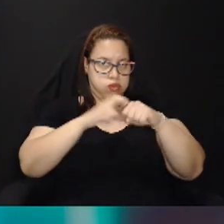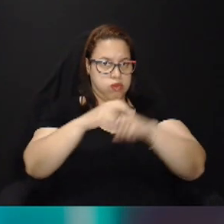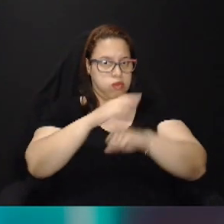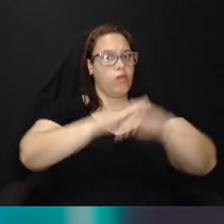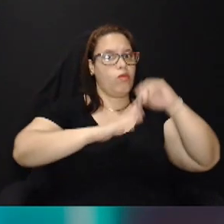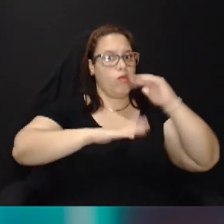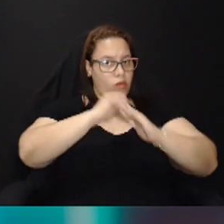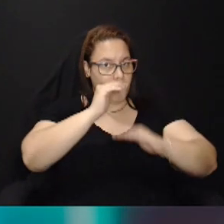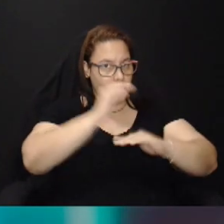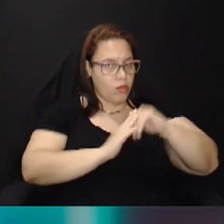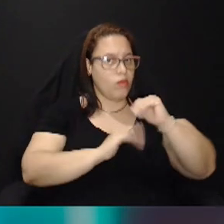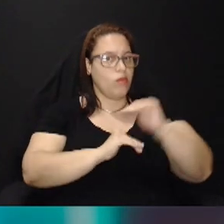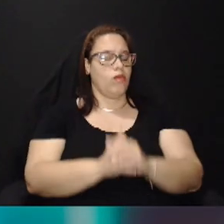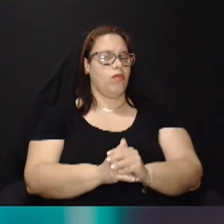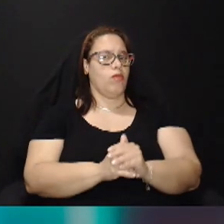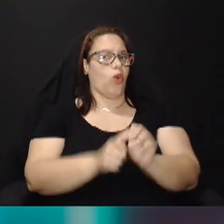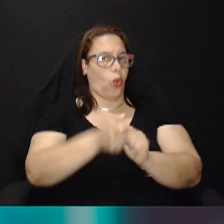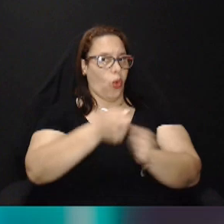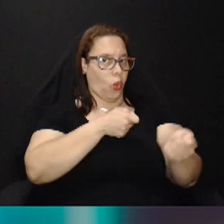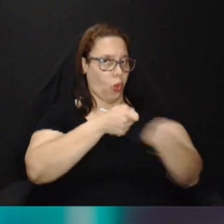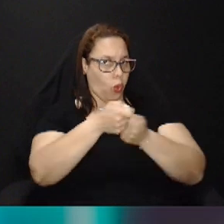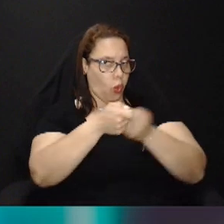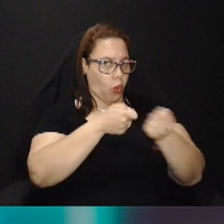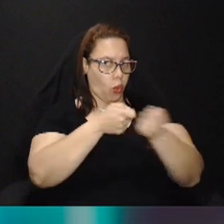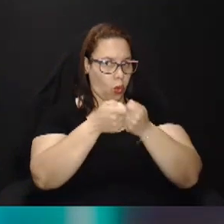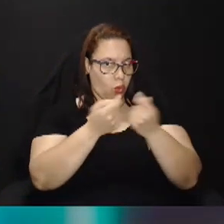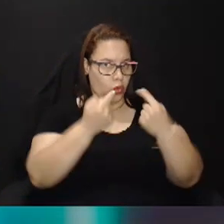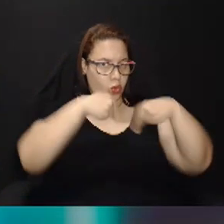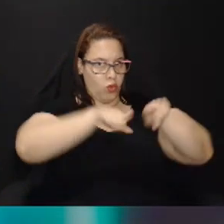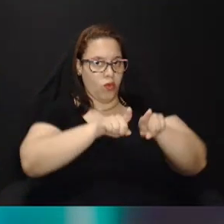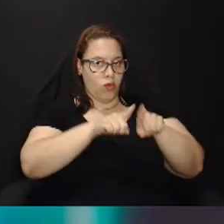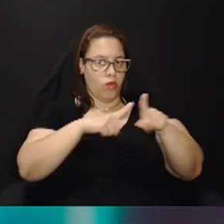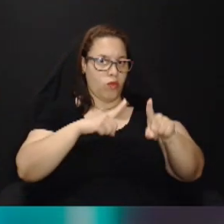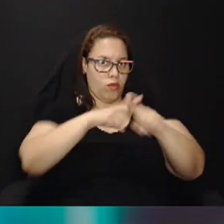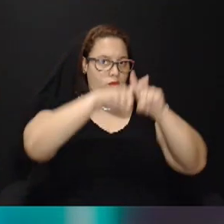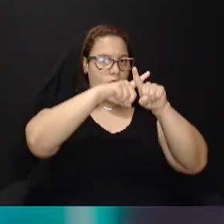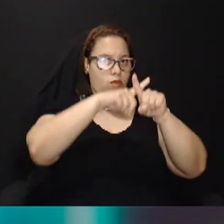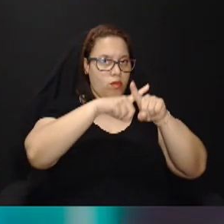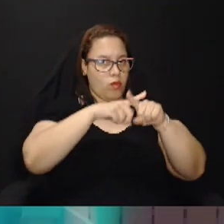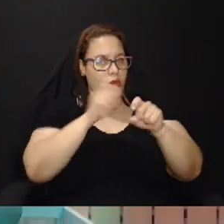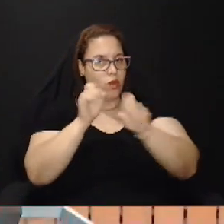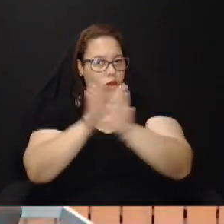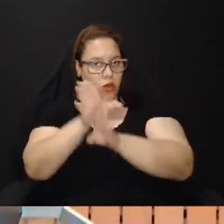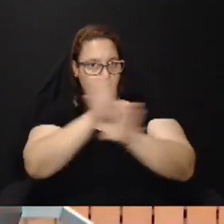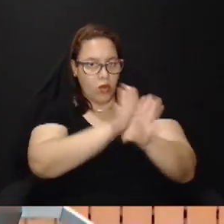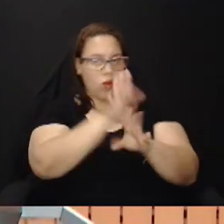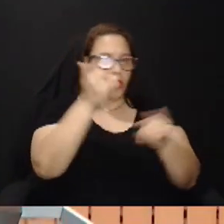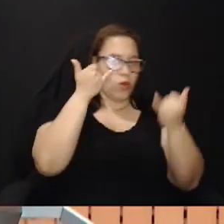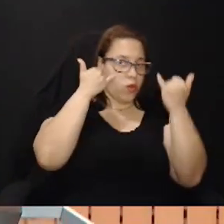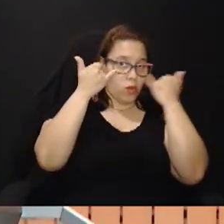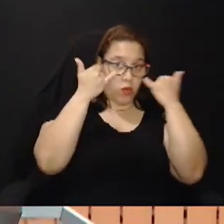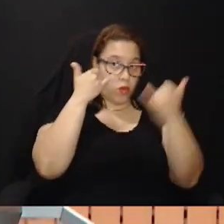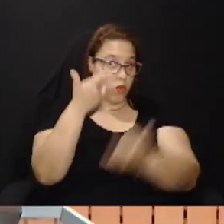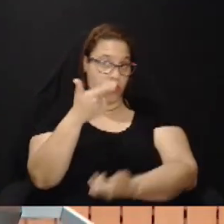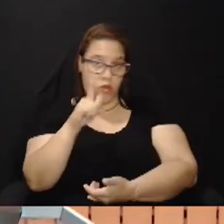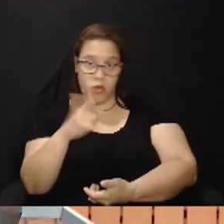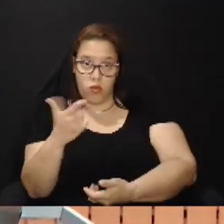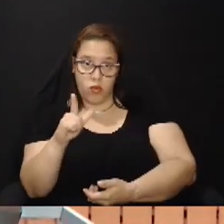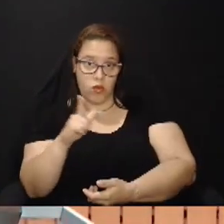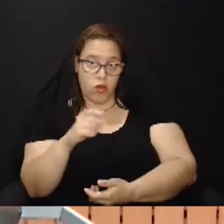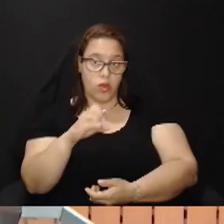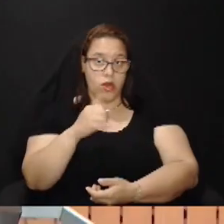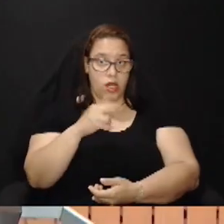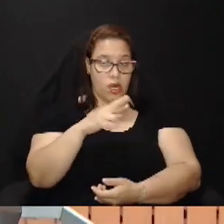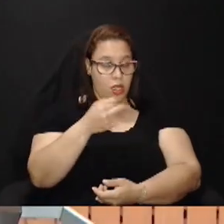de controle, quanto também de combate ao mosquito, de orientação da população para não manter criadouros, né, em